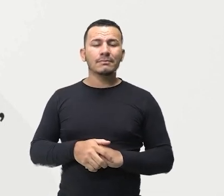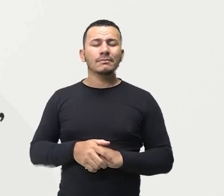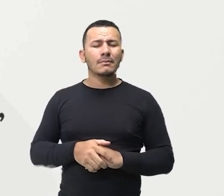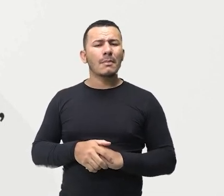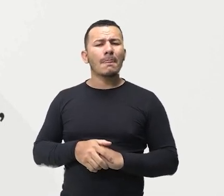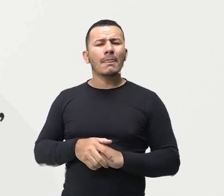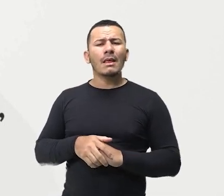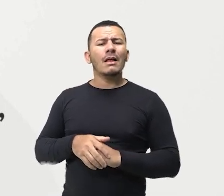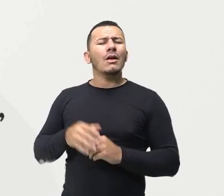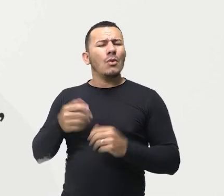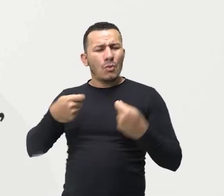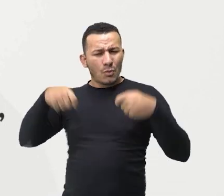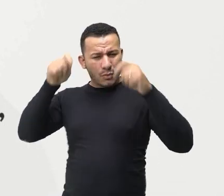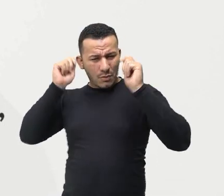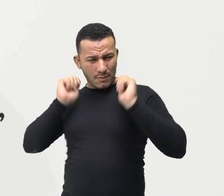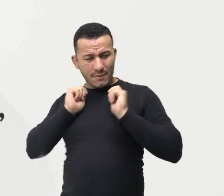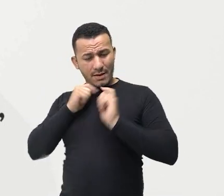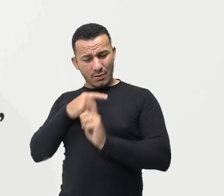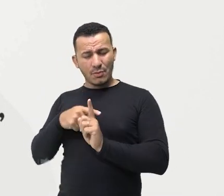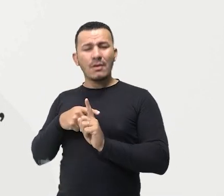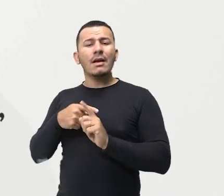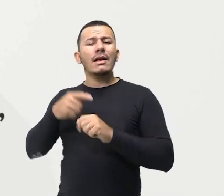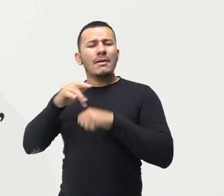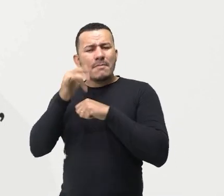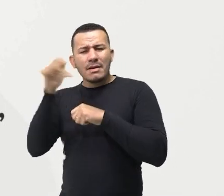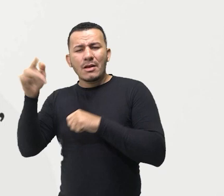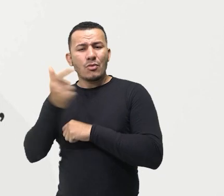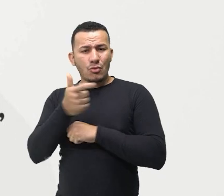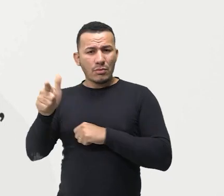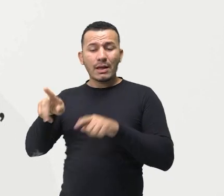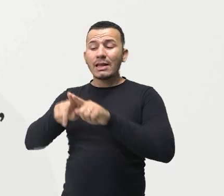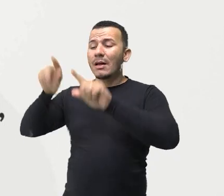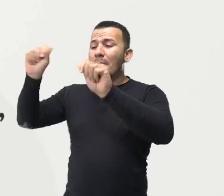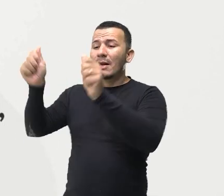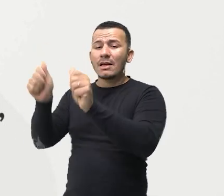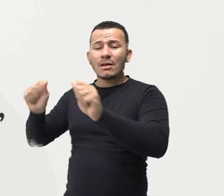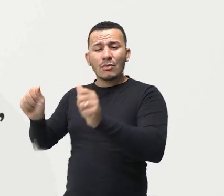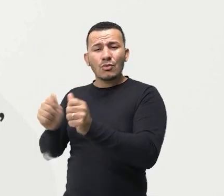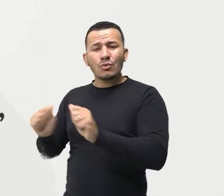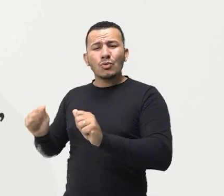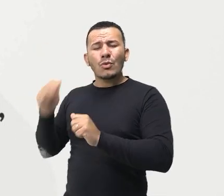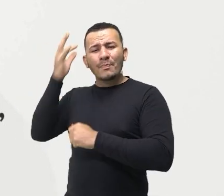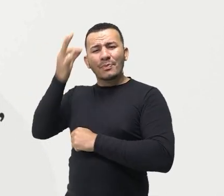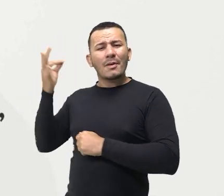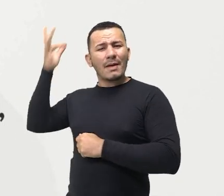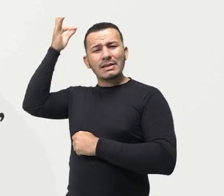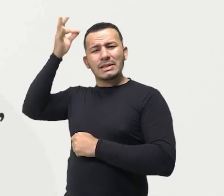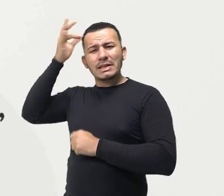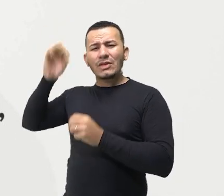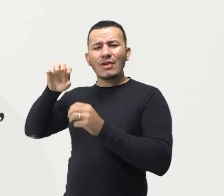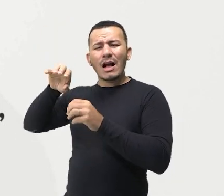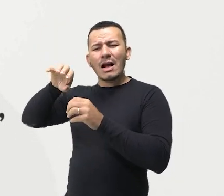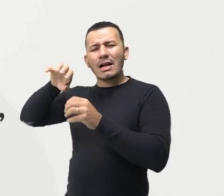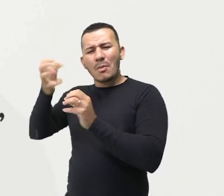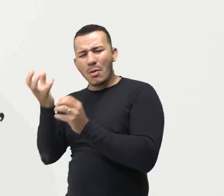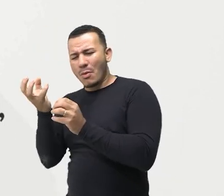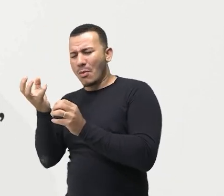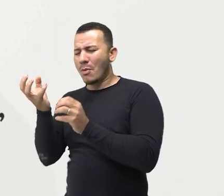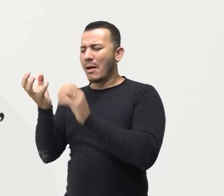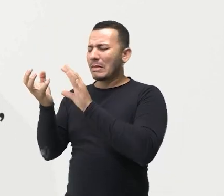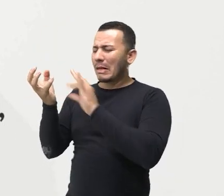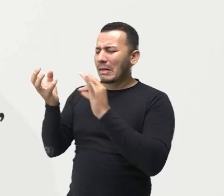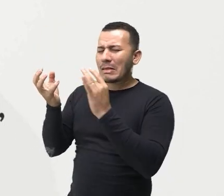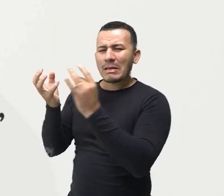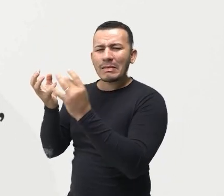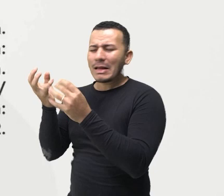sem brilho, uma santa cuja cabeça estava partida, ou seja, quebrada, com o resto de cola,